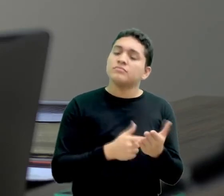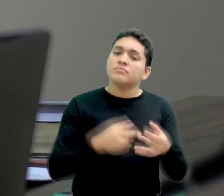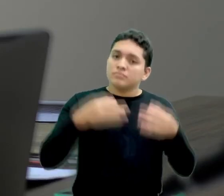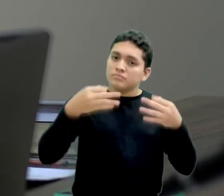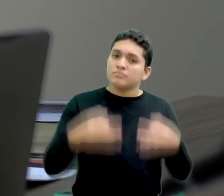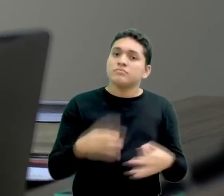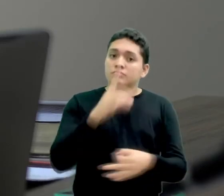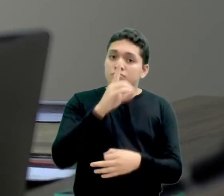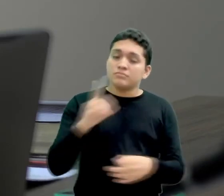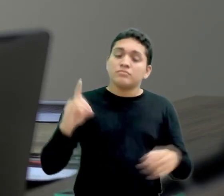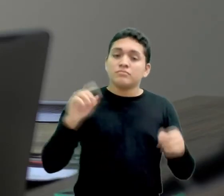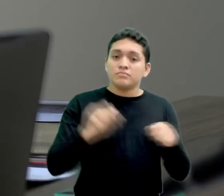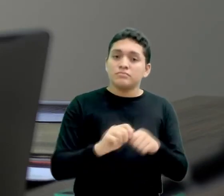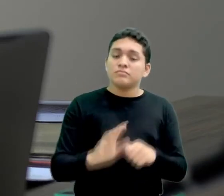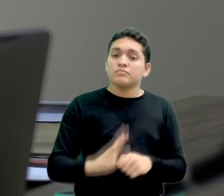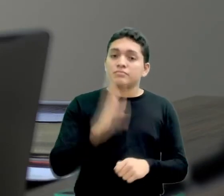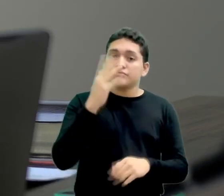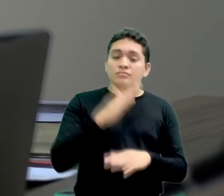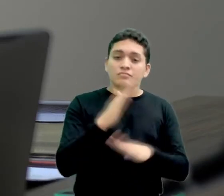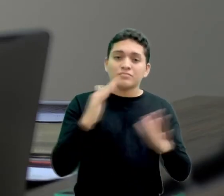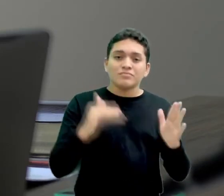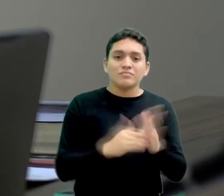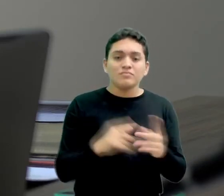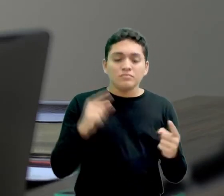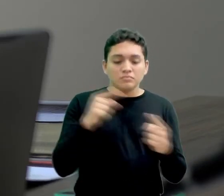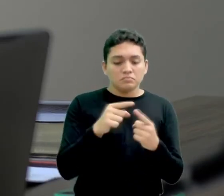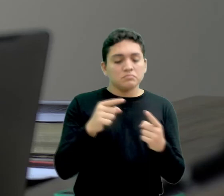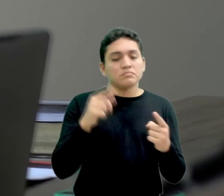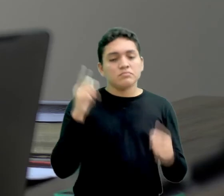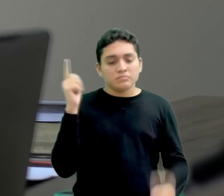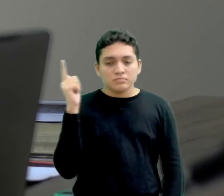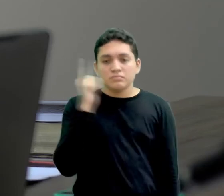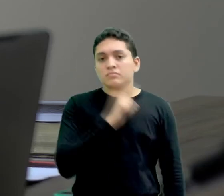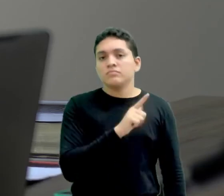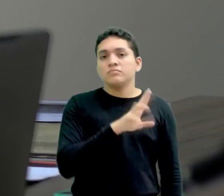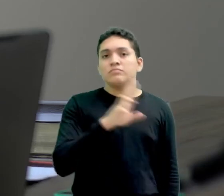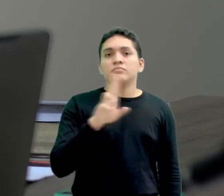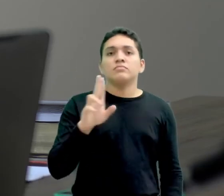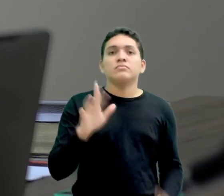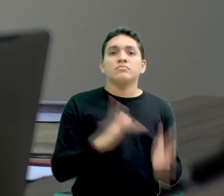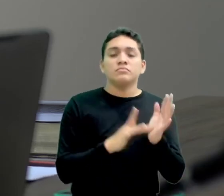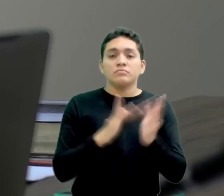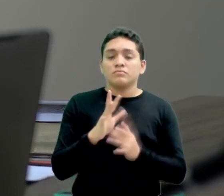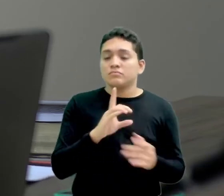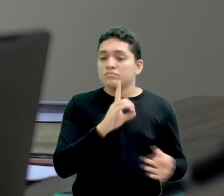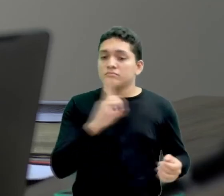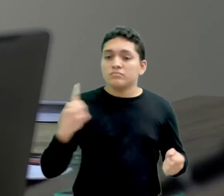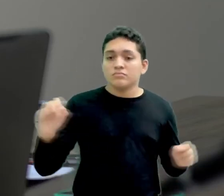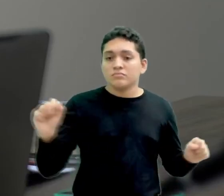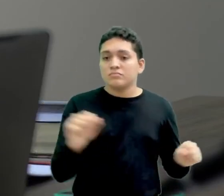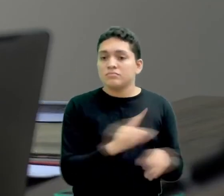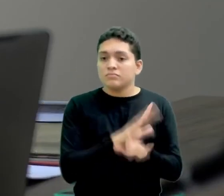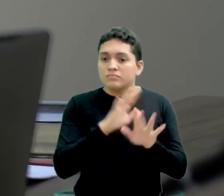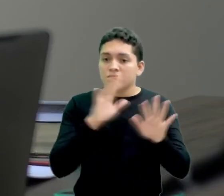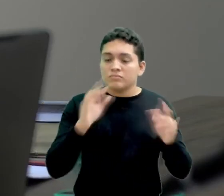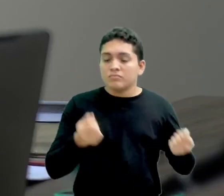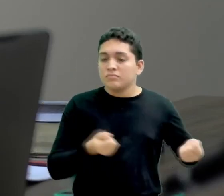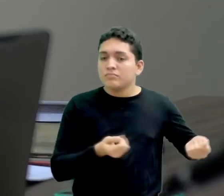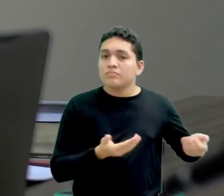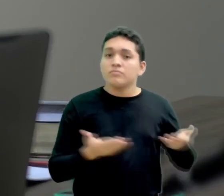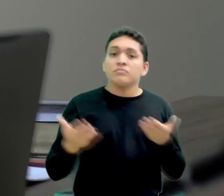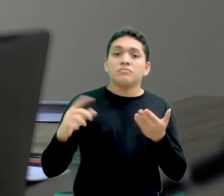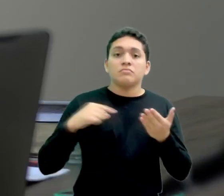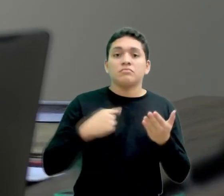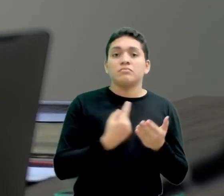Deus o guiará para que todos os objetivos sejam alcançados e que o nome de Deus continue sendo